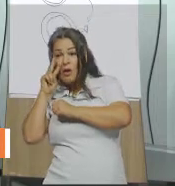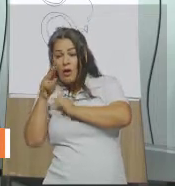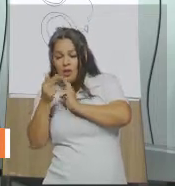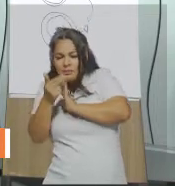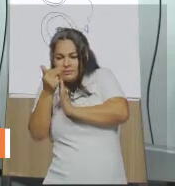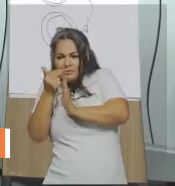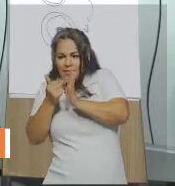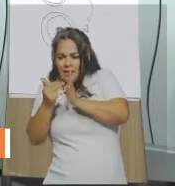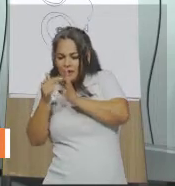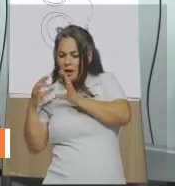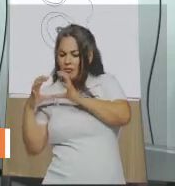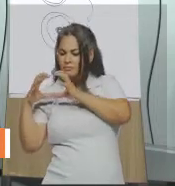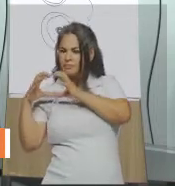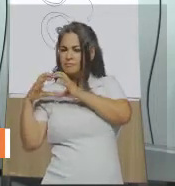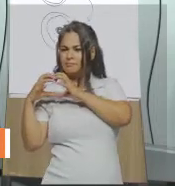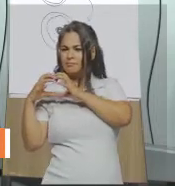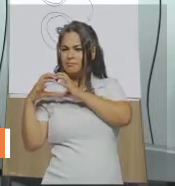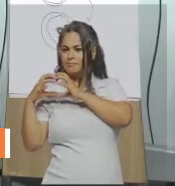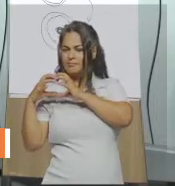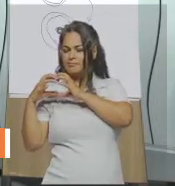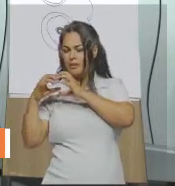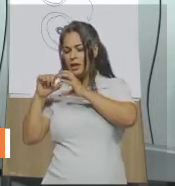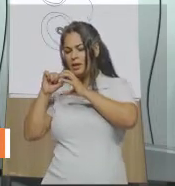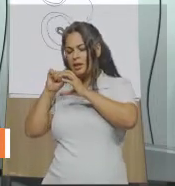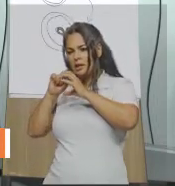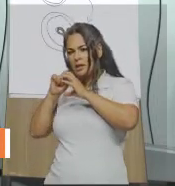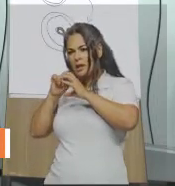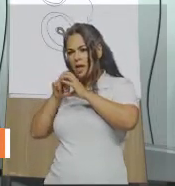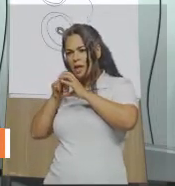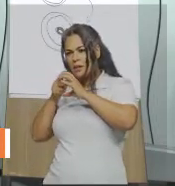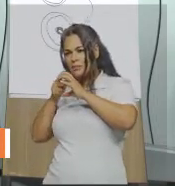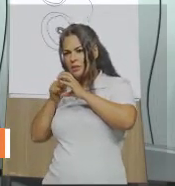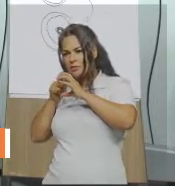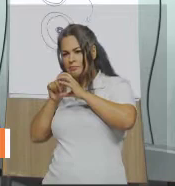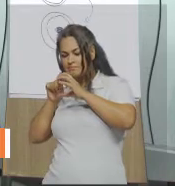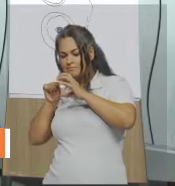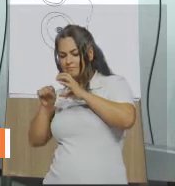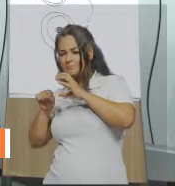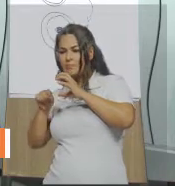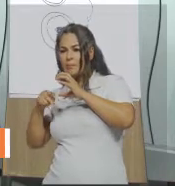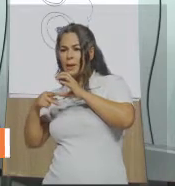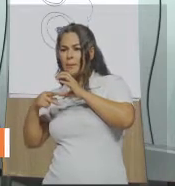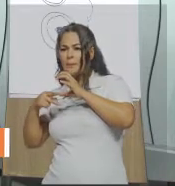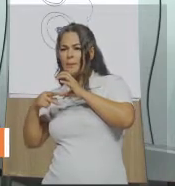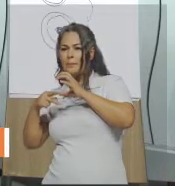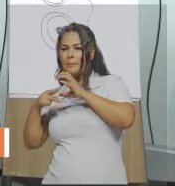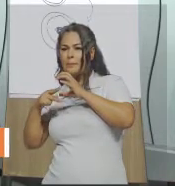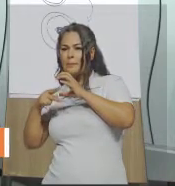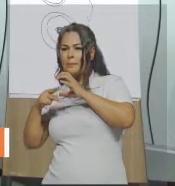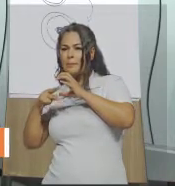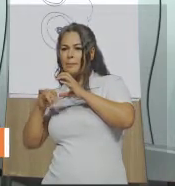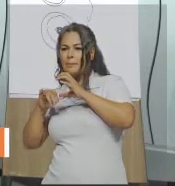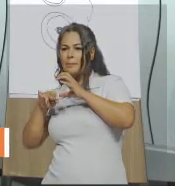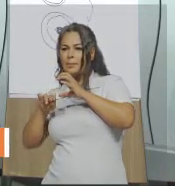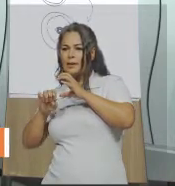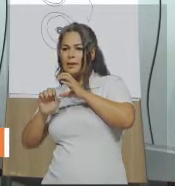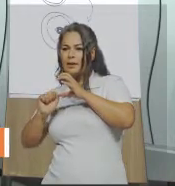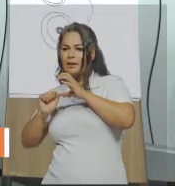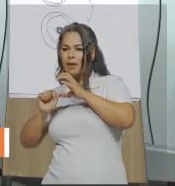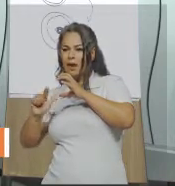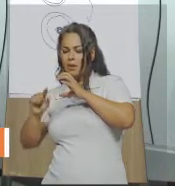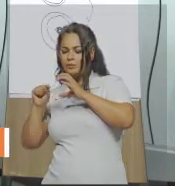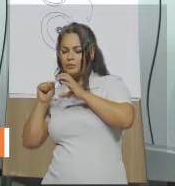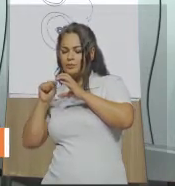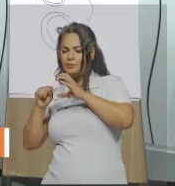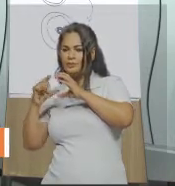figura, você vai ver que o hipotálamo está numa região e logo do outro lado assim a gente já tem a glândula pineal, praticamente um encostado no